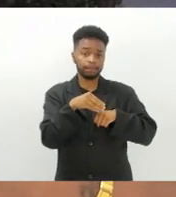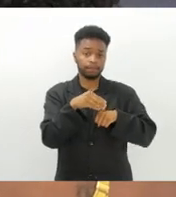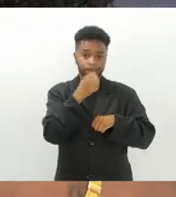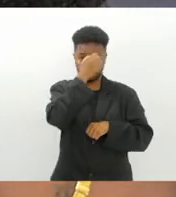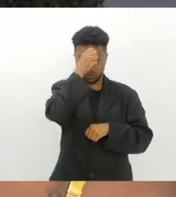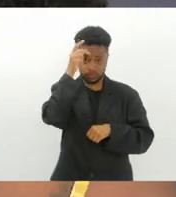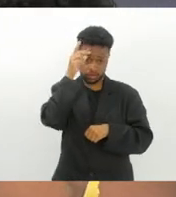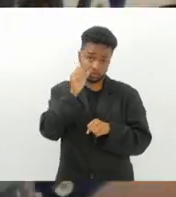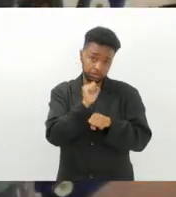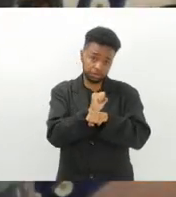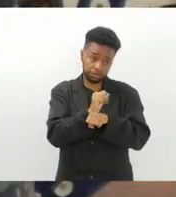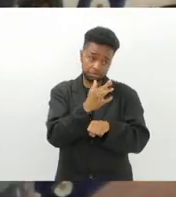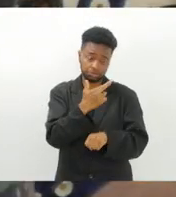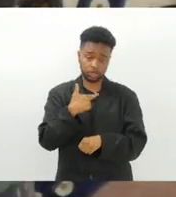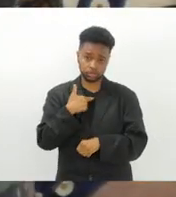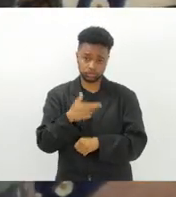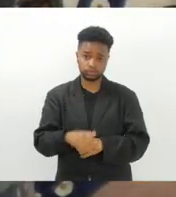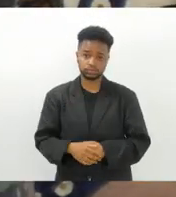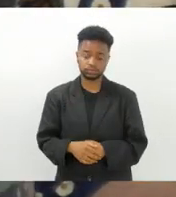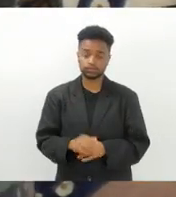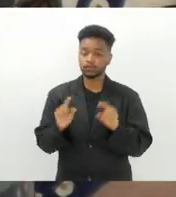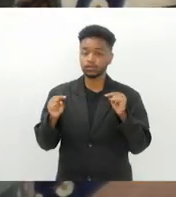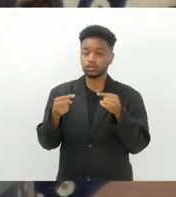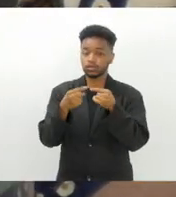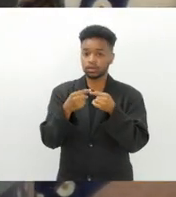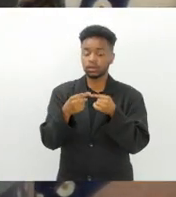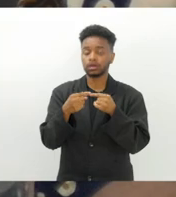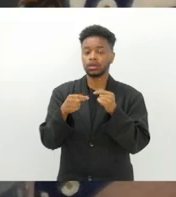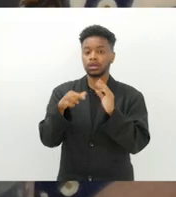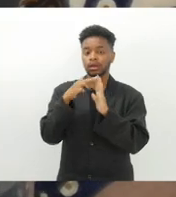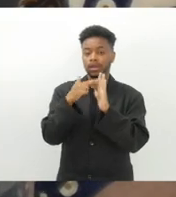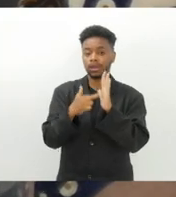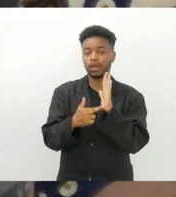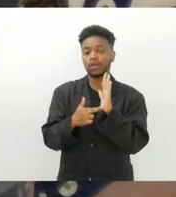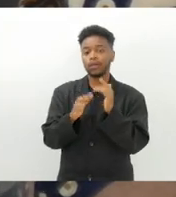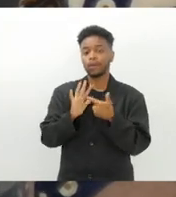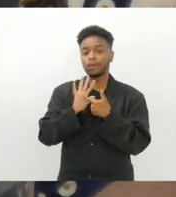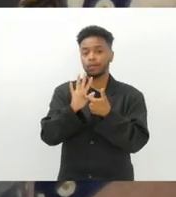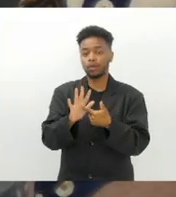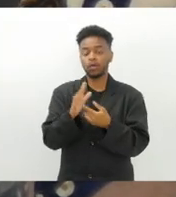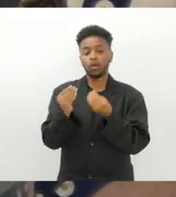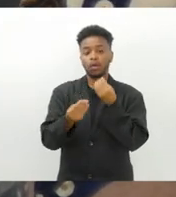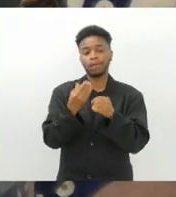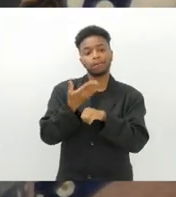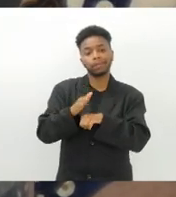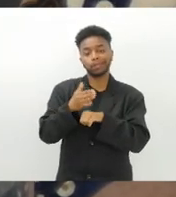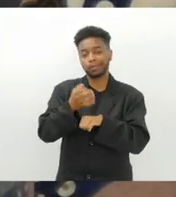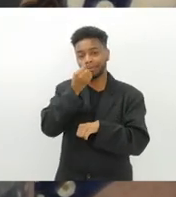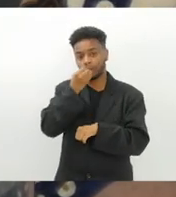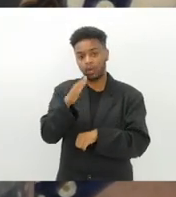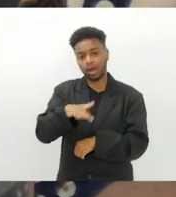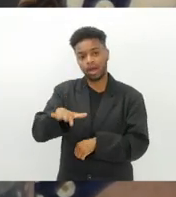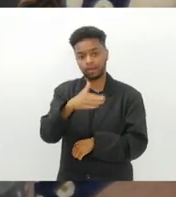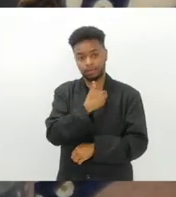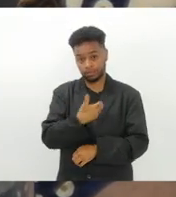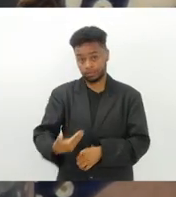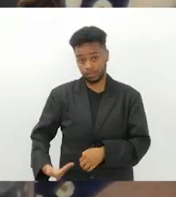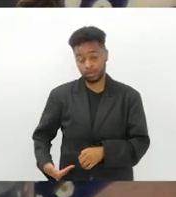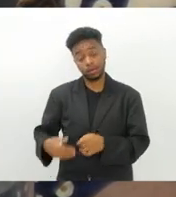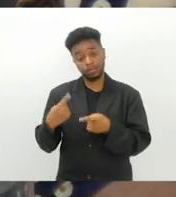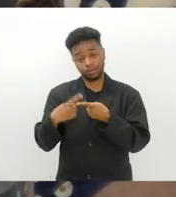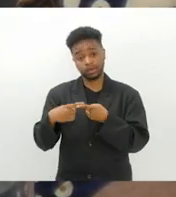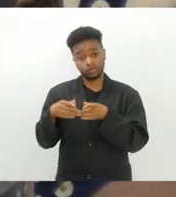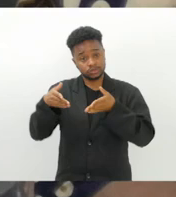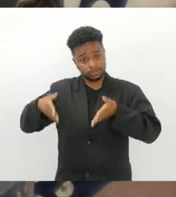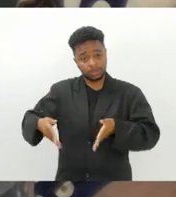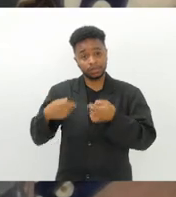já respondeu. Exatamente. Isso tem a ver com o decálogo, porque o decálogo fala de boas práticas nos espaços públicos. O cemitério também